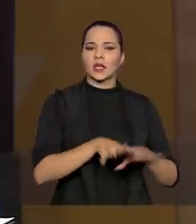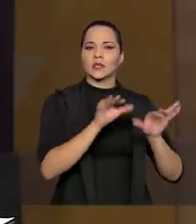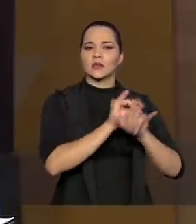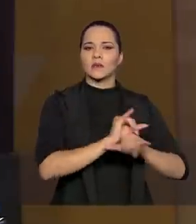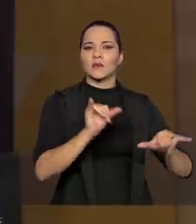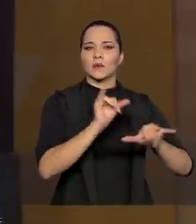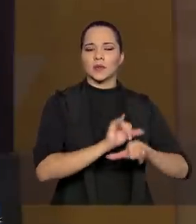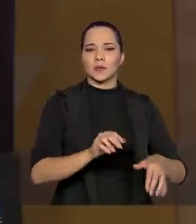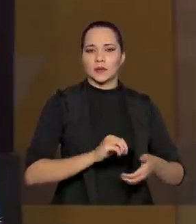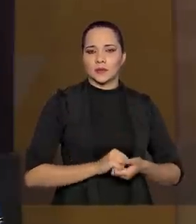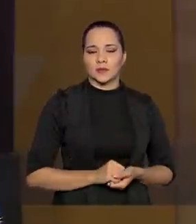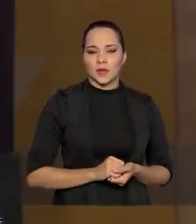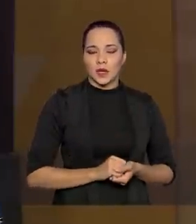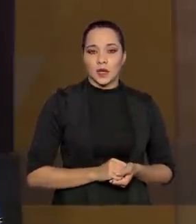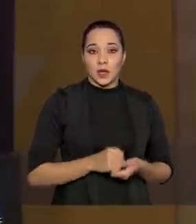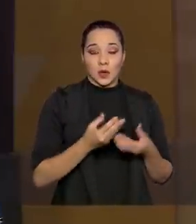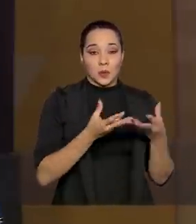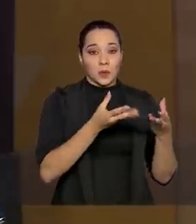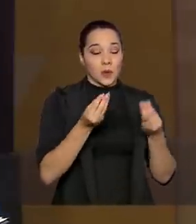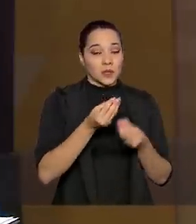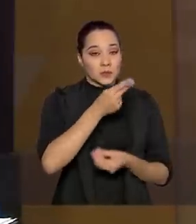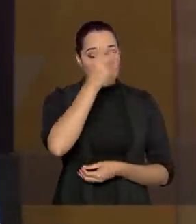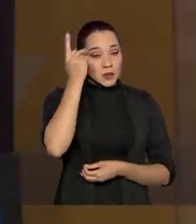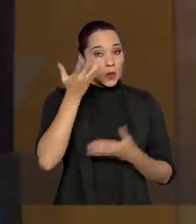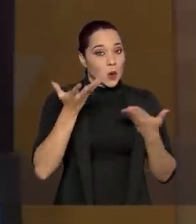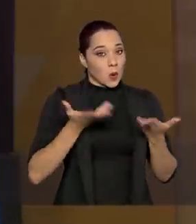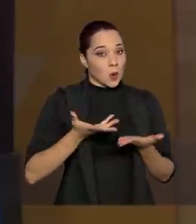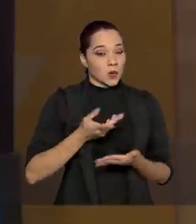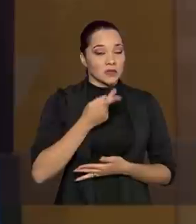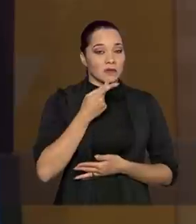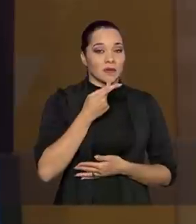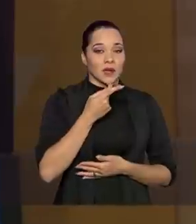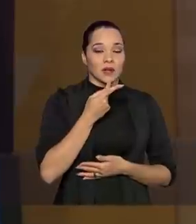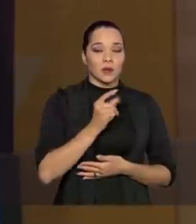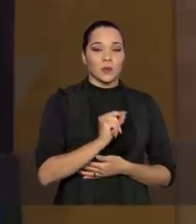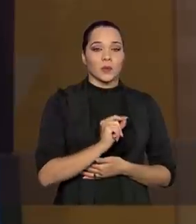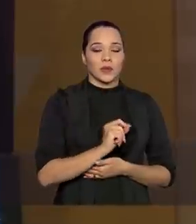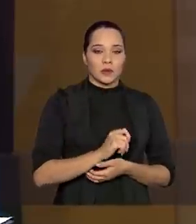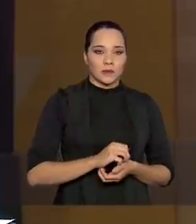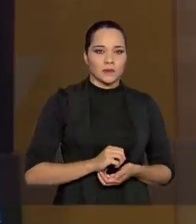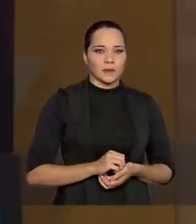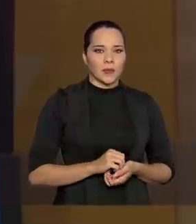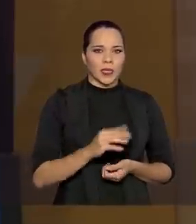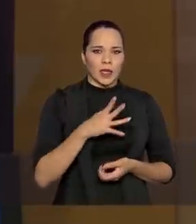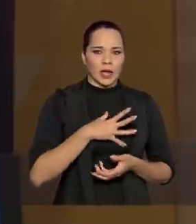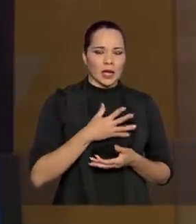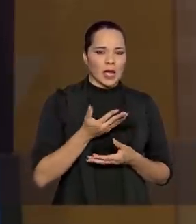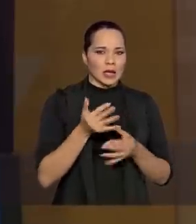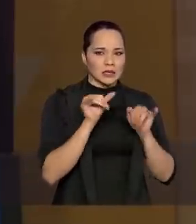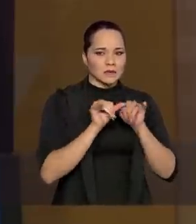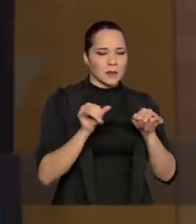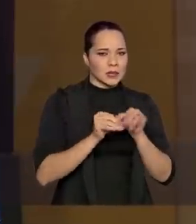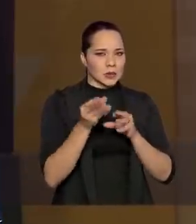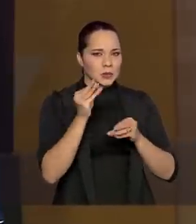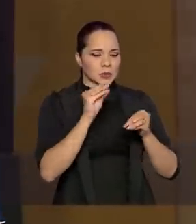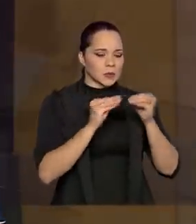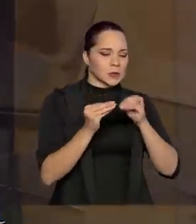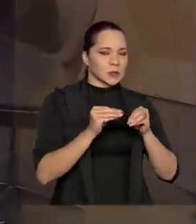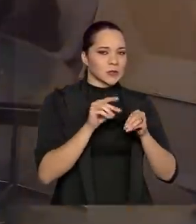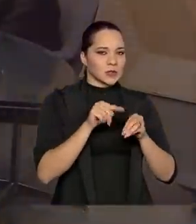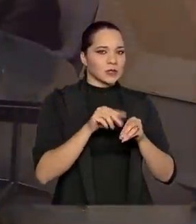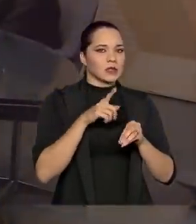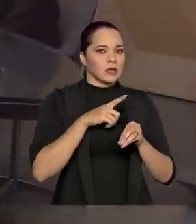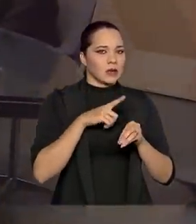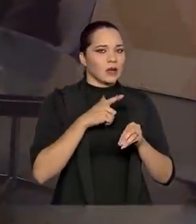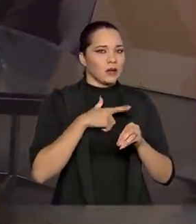dados, né? Muitos intelectuais hoje em dia dizem que a manipulação dos dados, e os dados, eles são